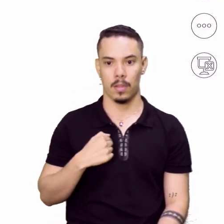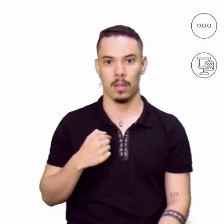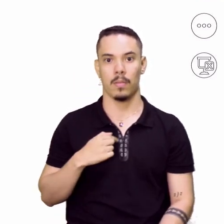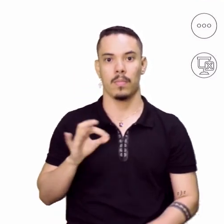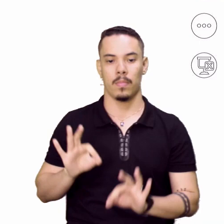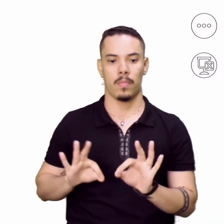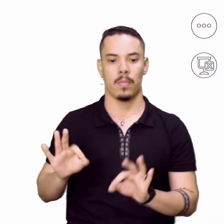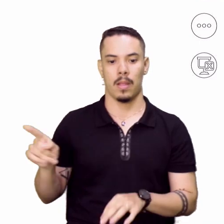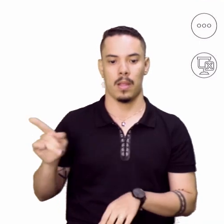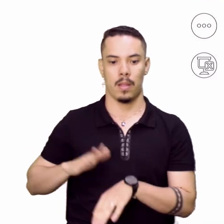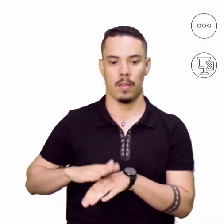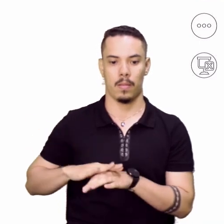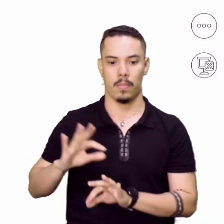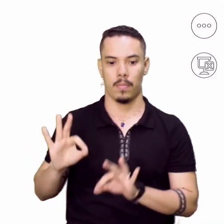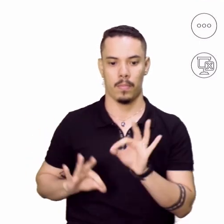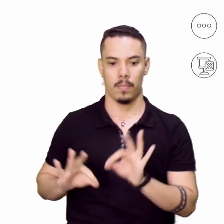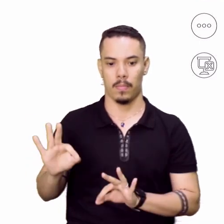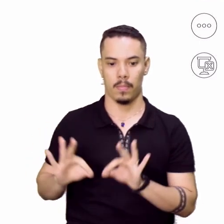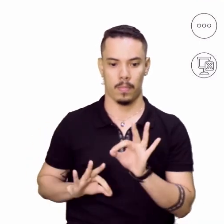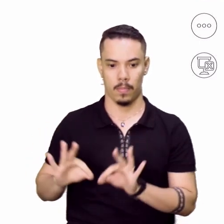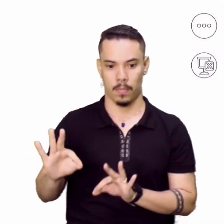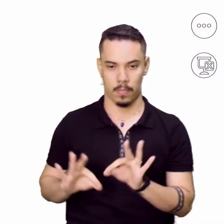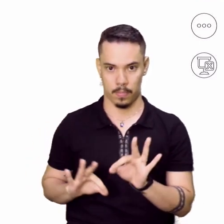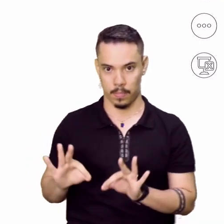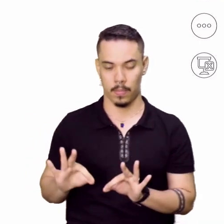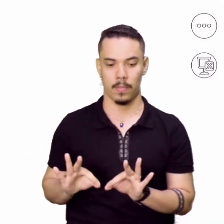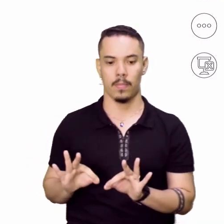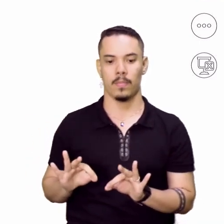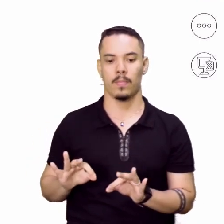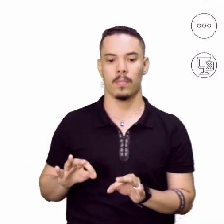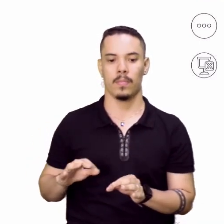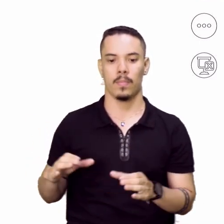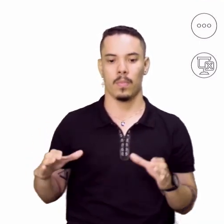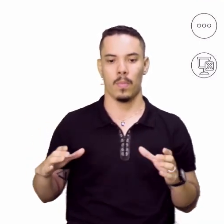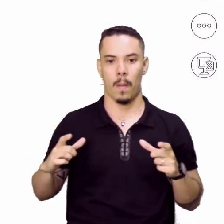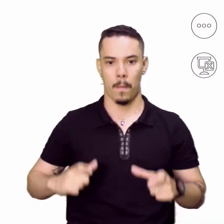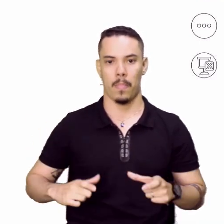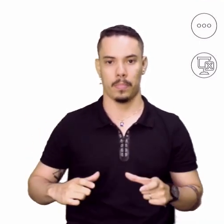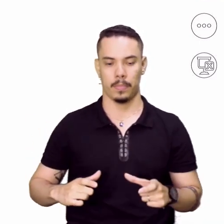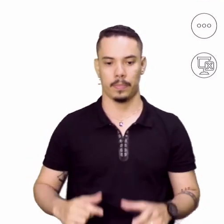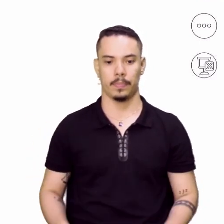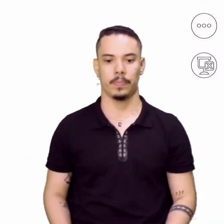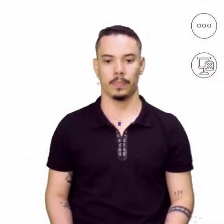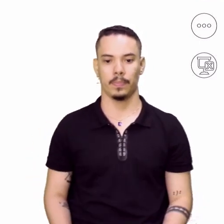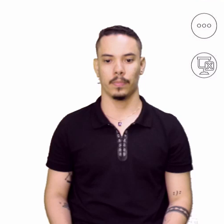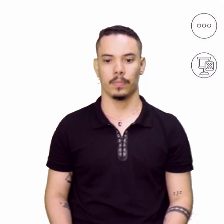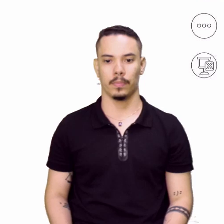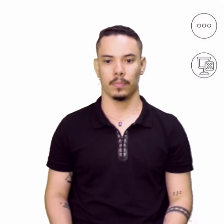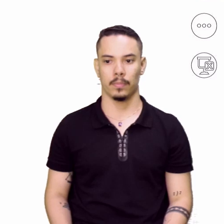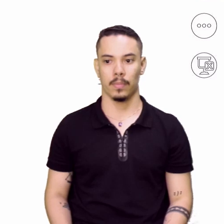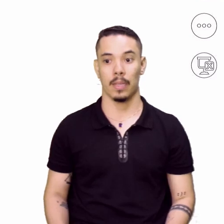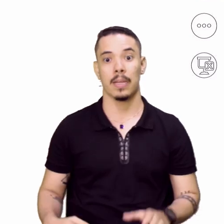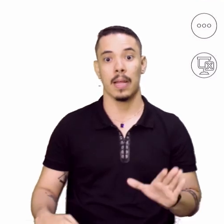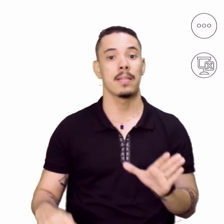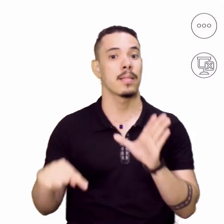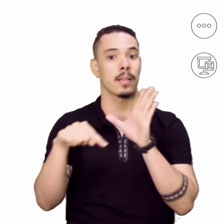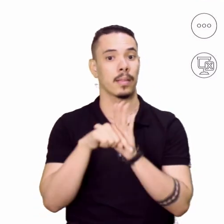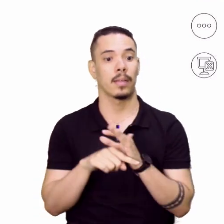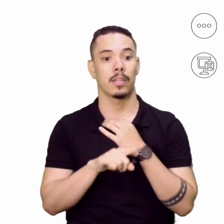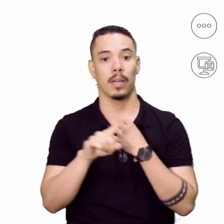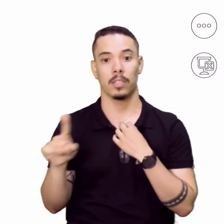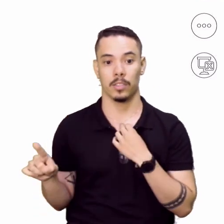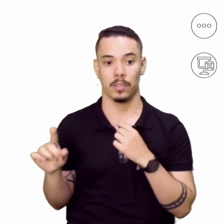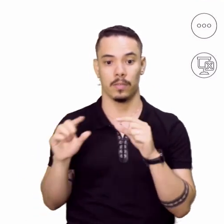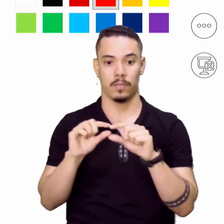ela preparará preparará uma marmita para fazer a negativa dessas